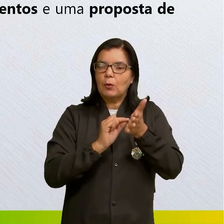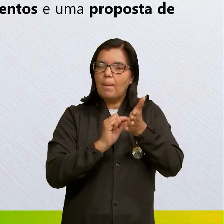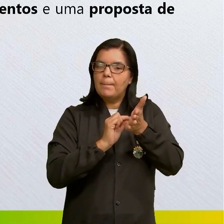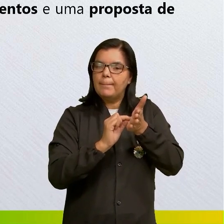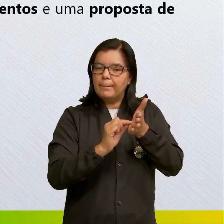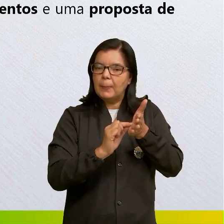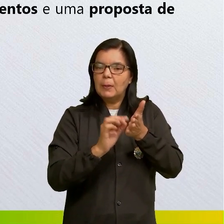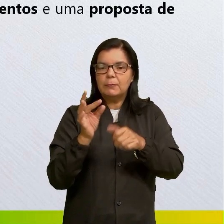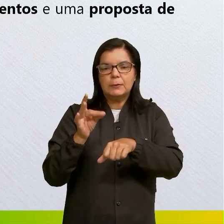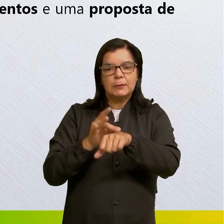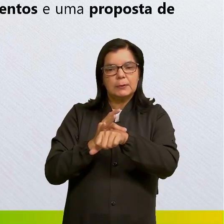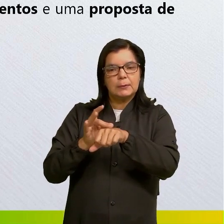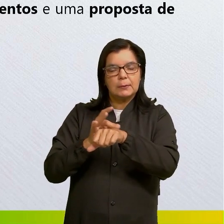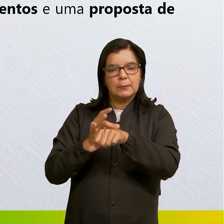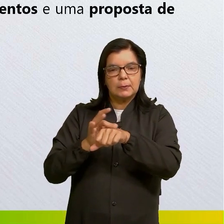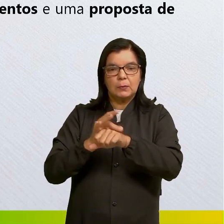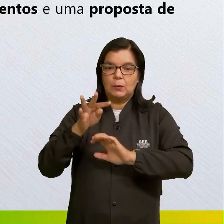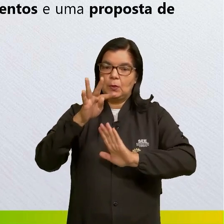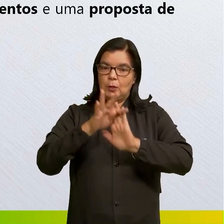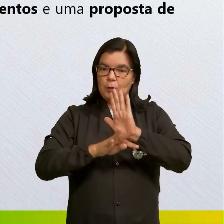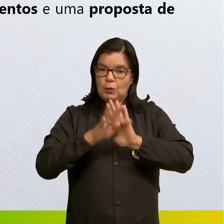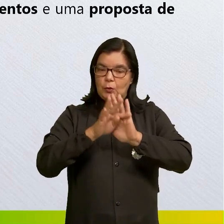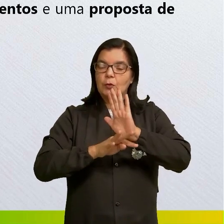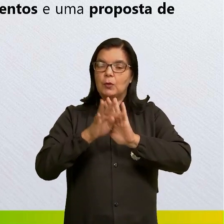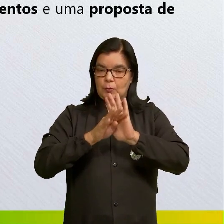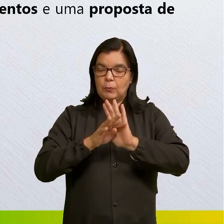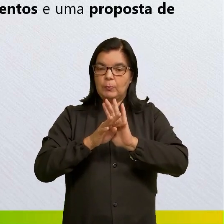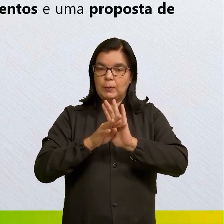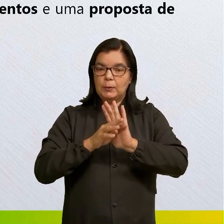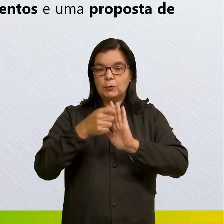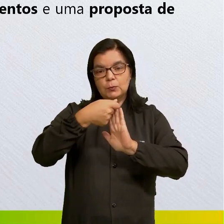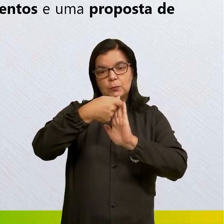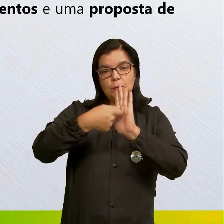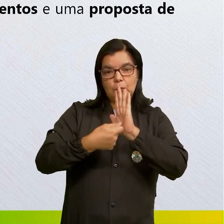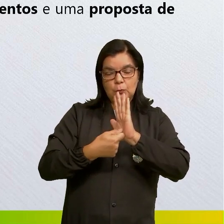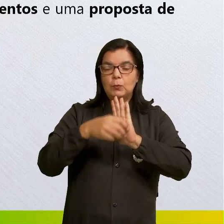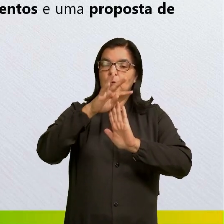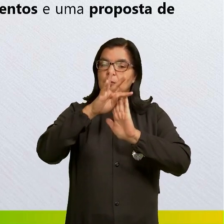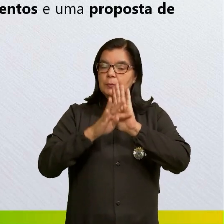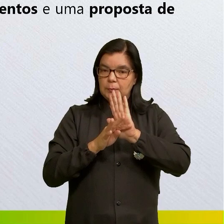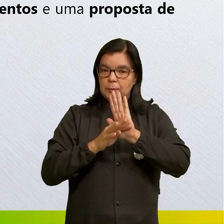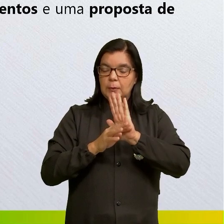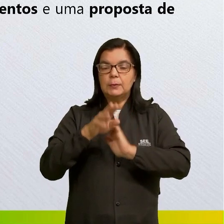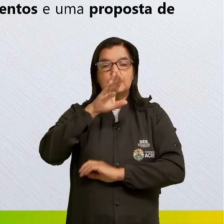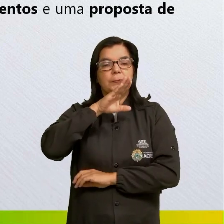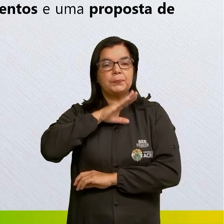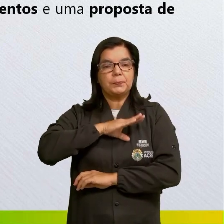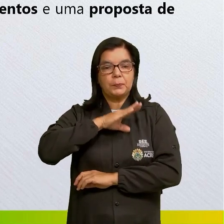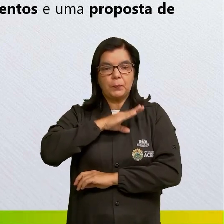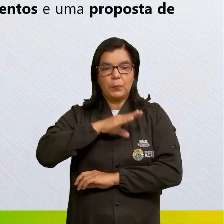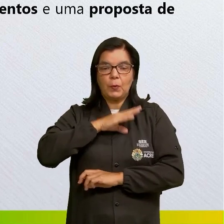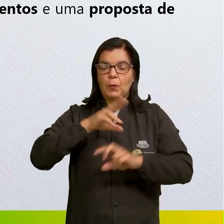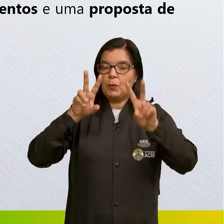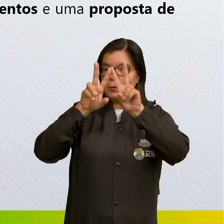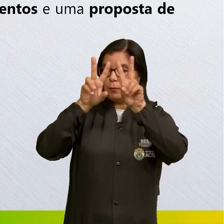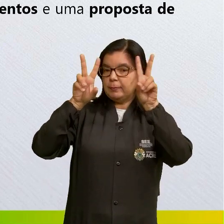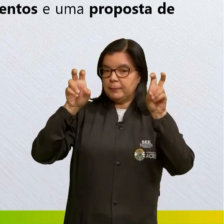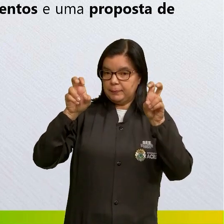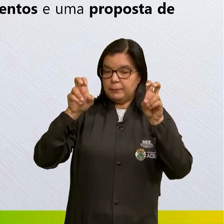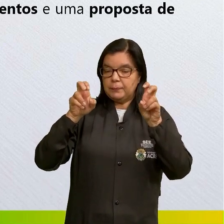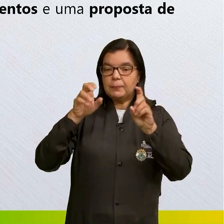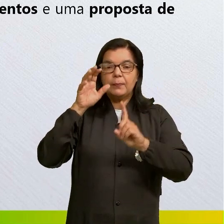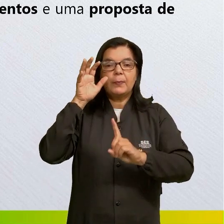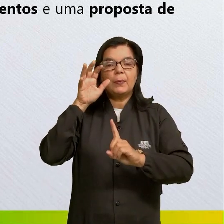negritados, Redigir um texto dissertativo, argumentativo, em língua portuguesa, que o nosso